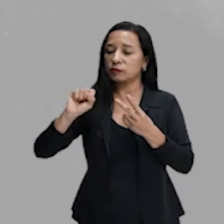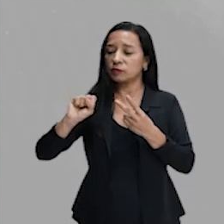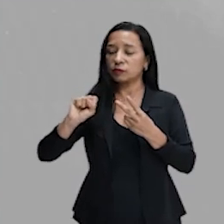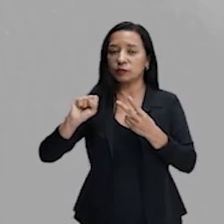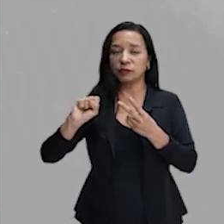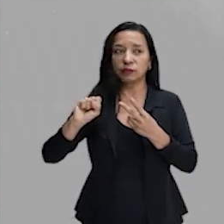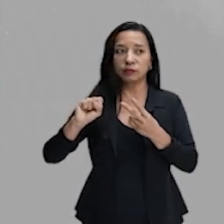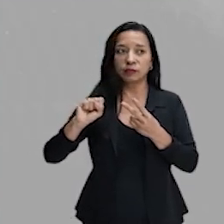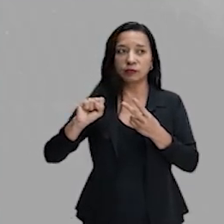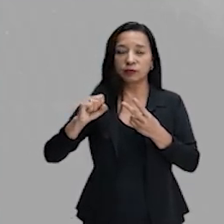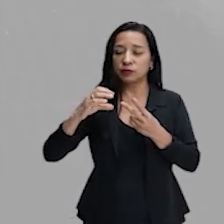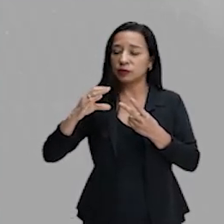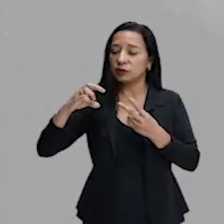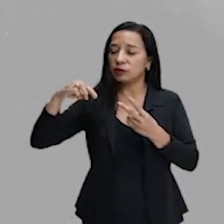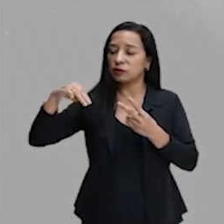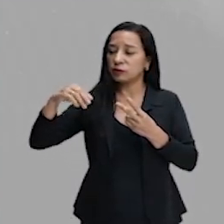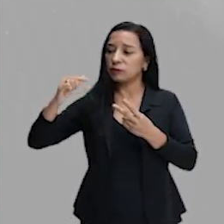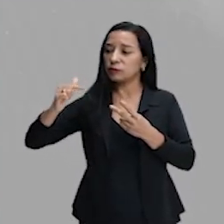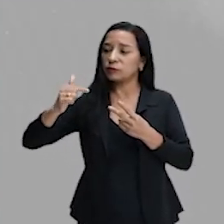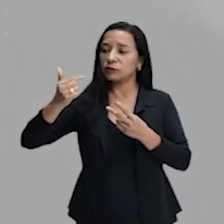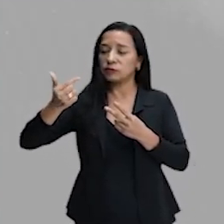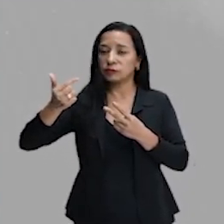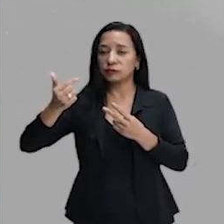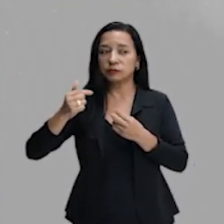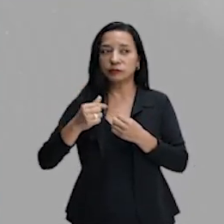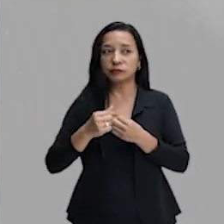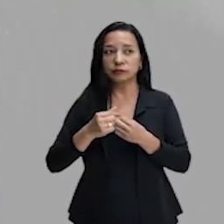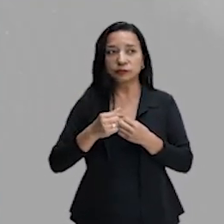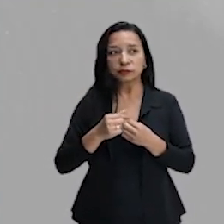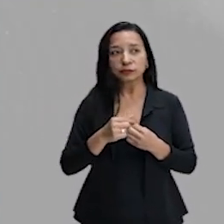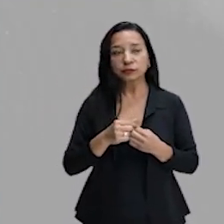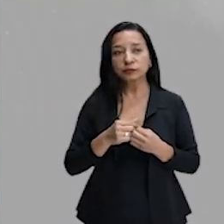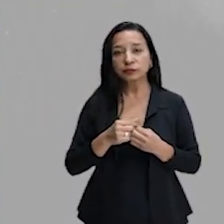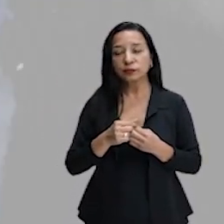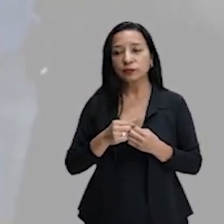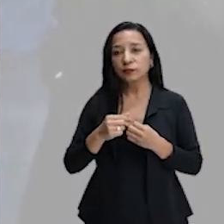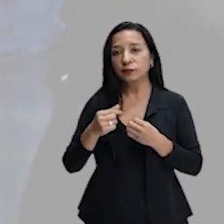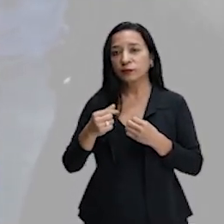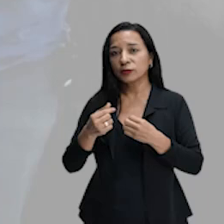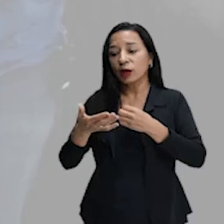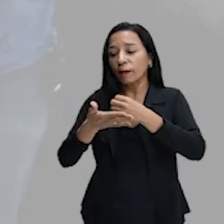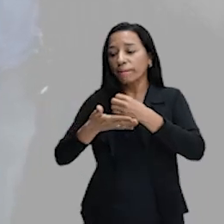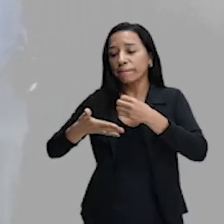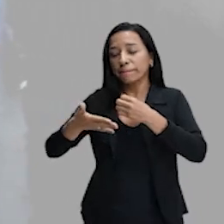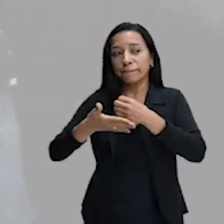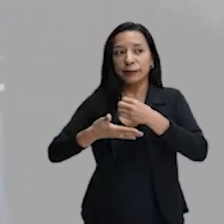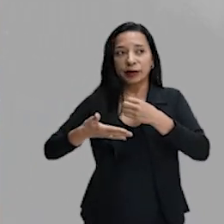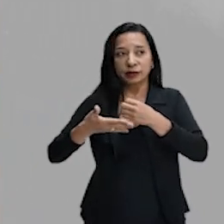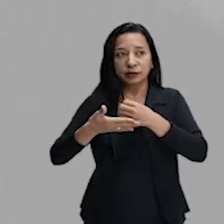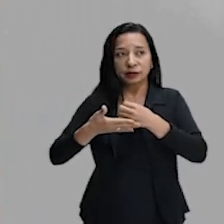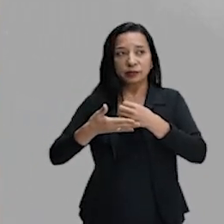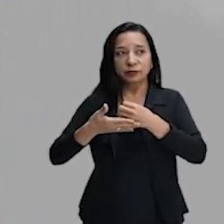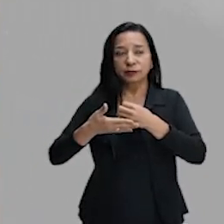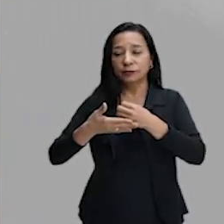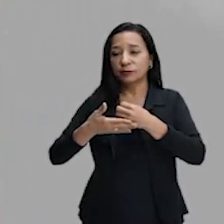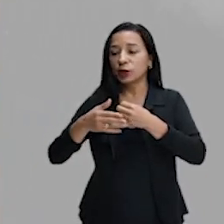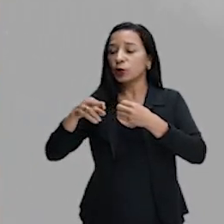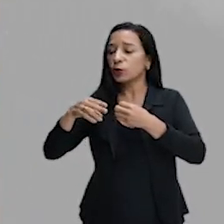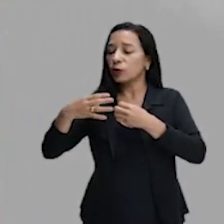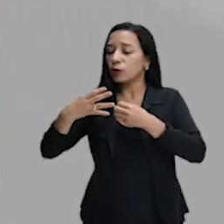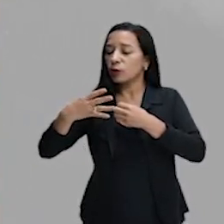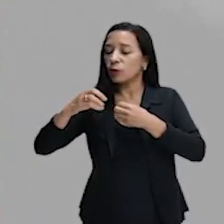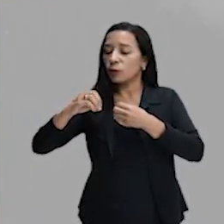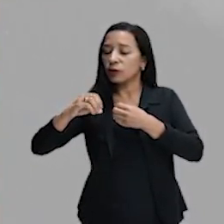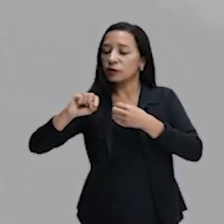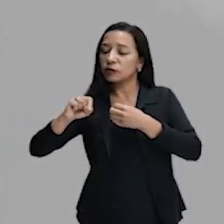40,8 cm qu Essa é a área da base da figura certo agora turma eu